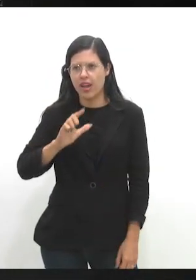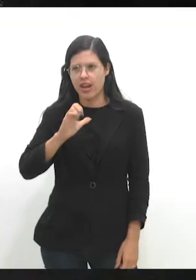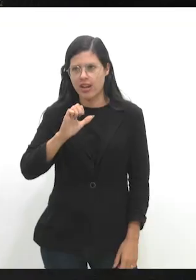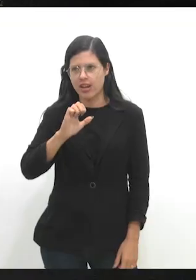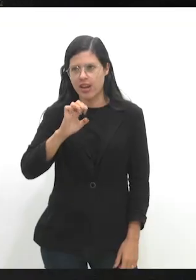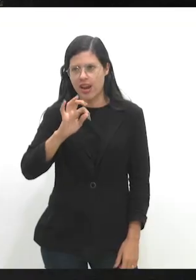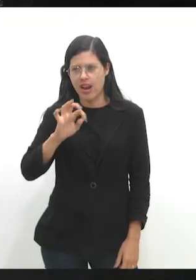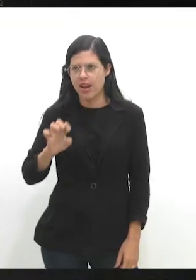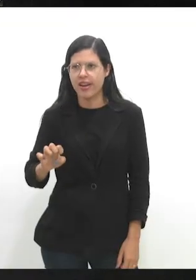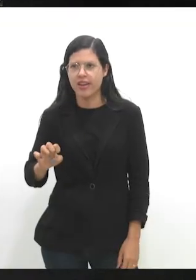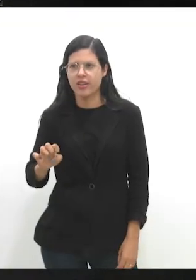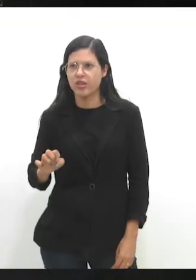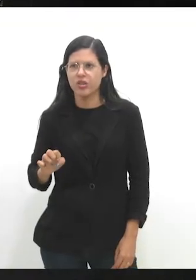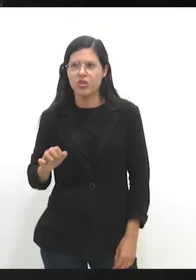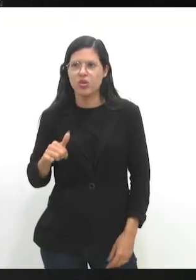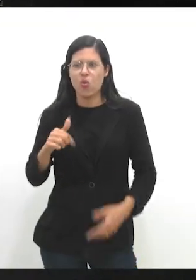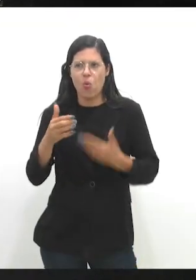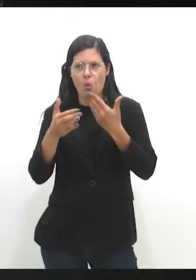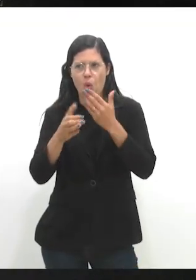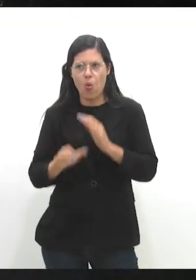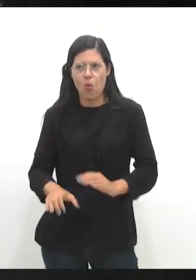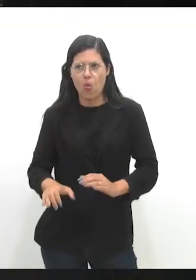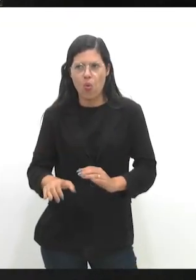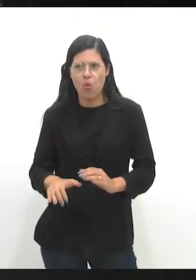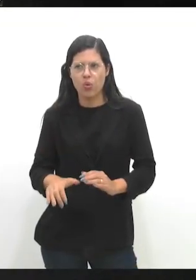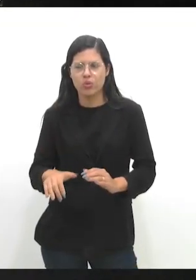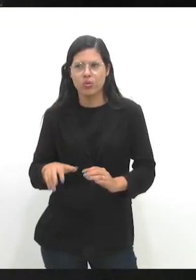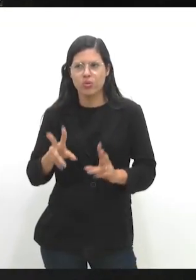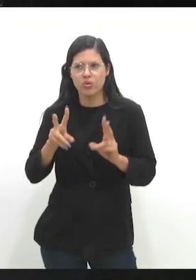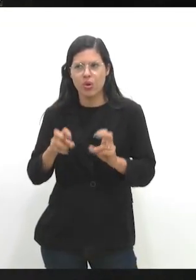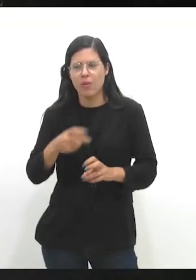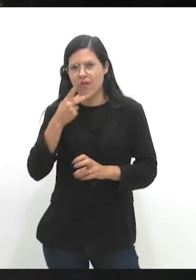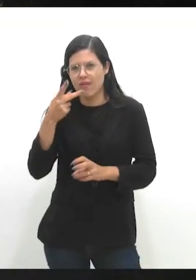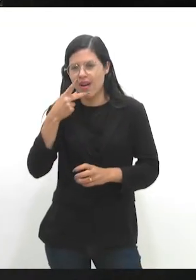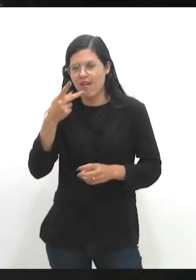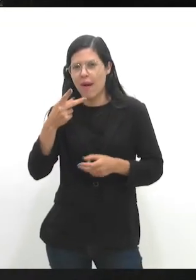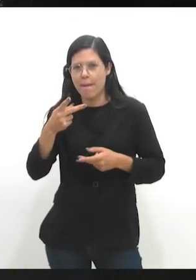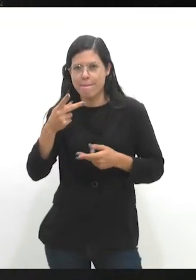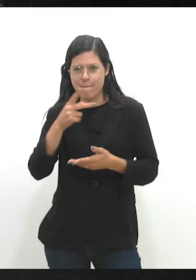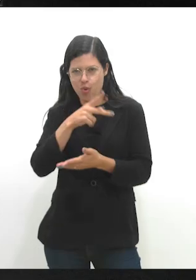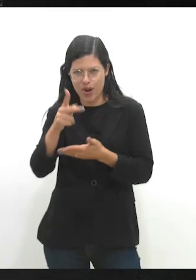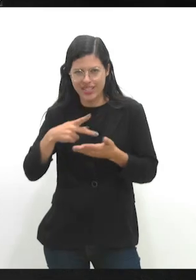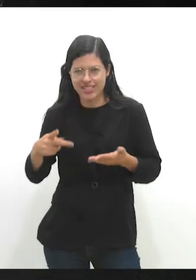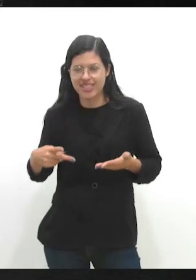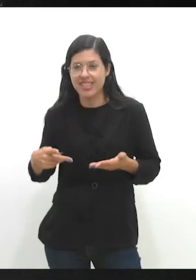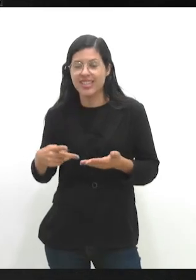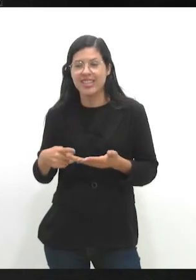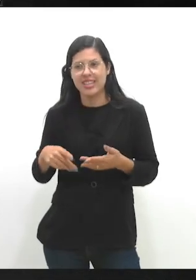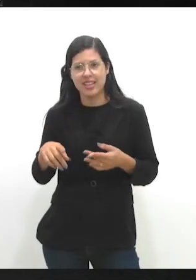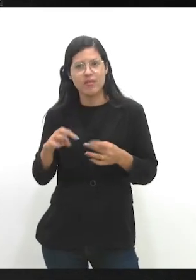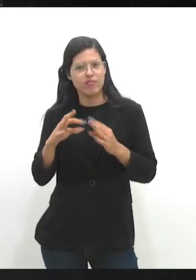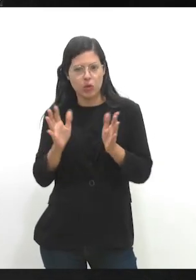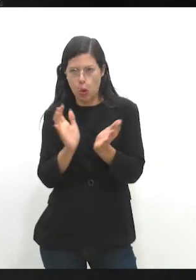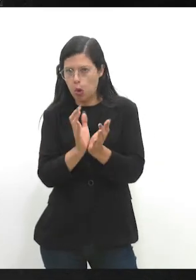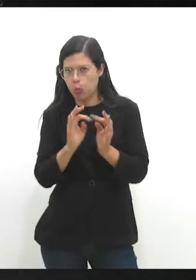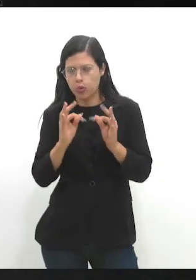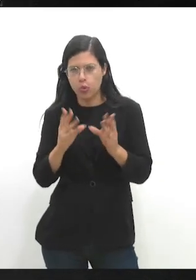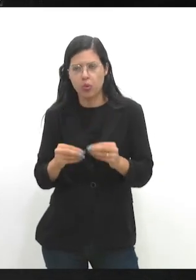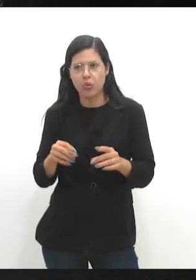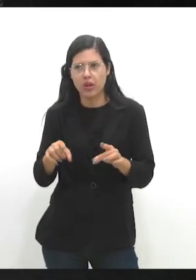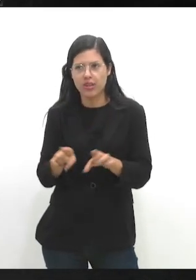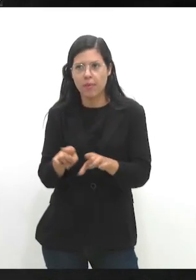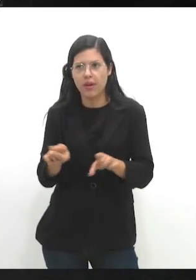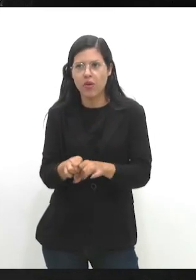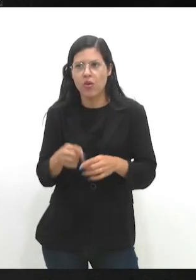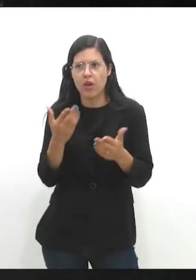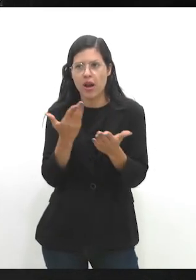do Admissão, que teve um concurso de recitar poesia, que a turma toda recitou, ele também recitou. Quando